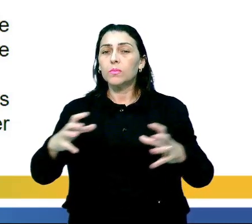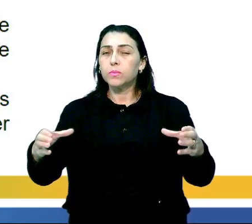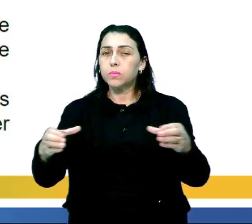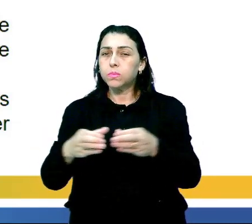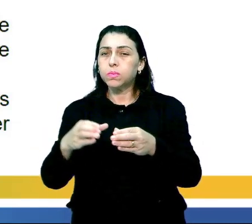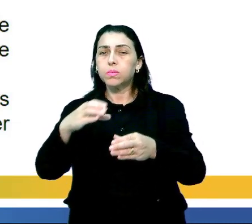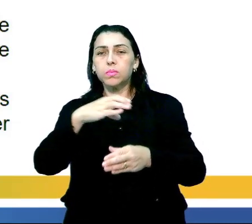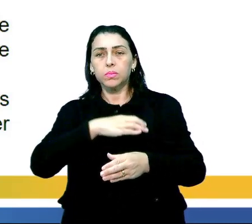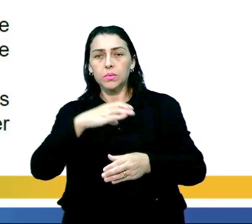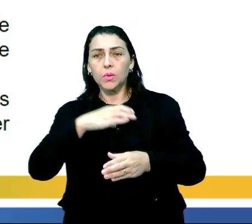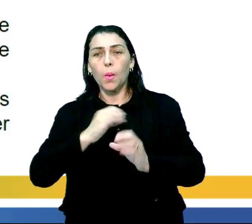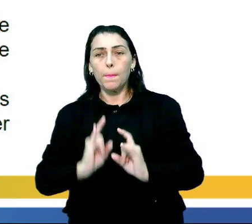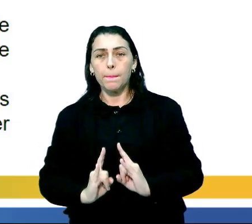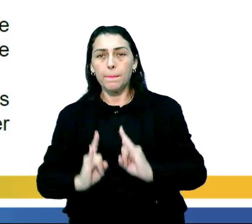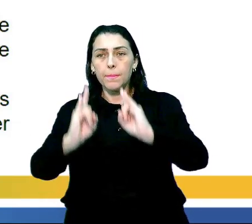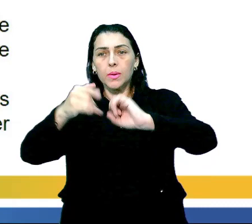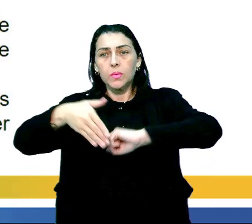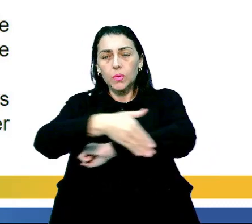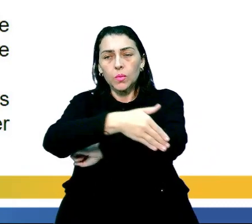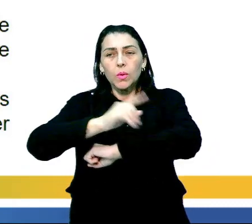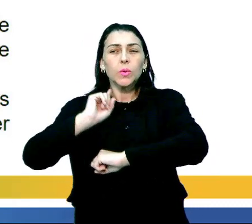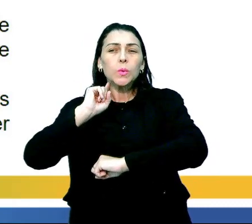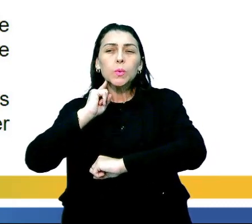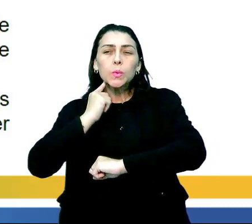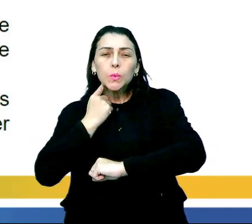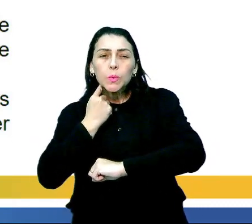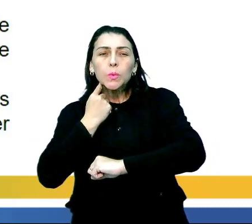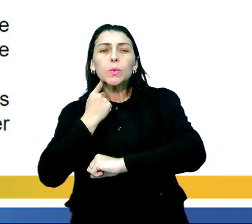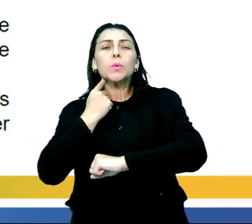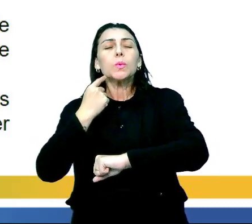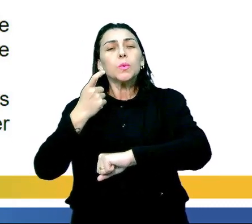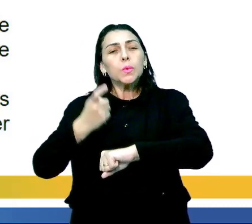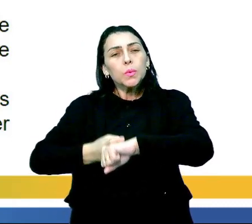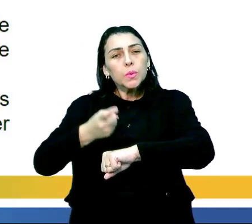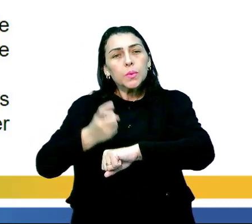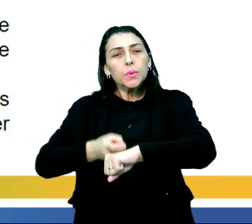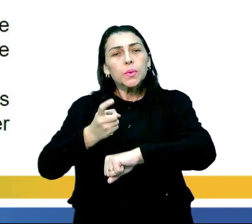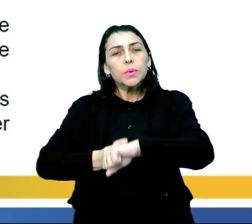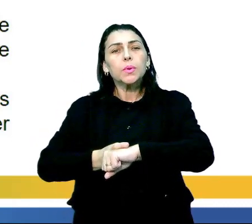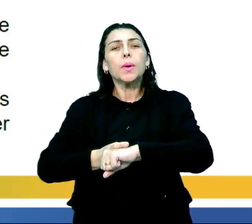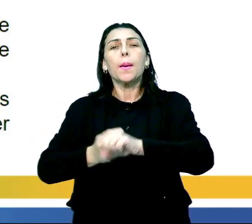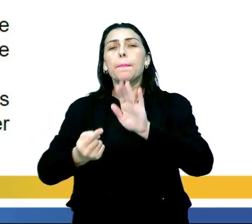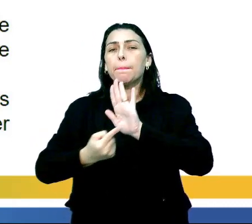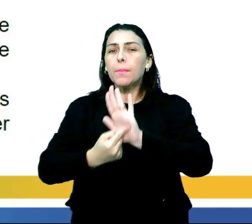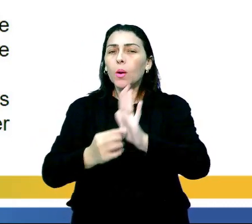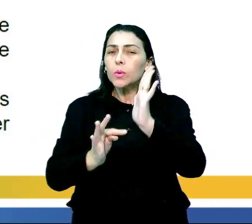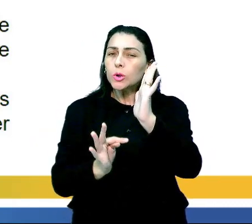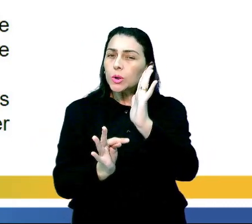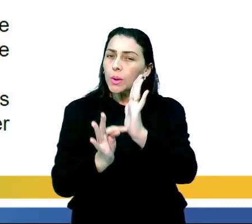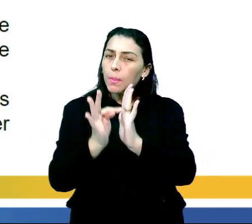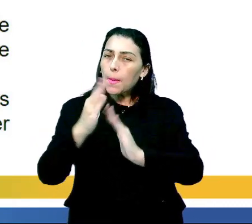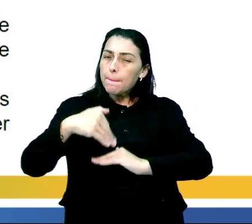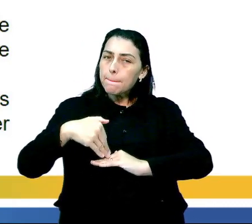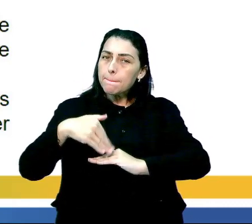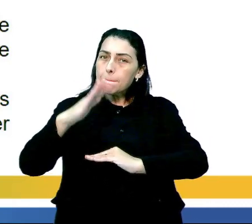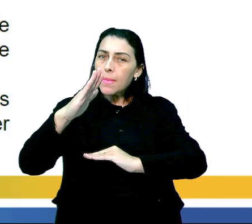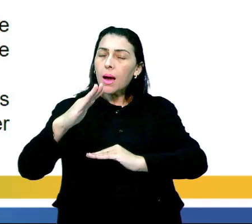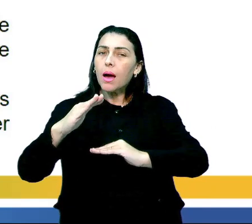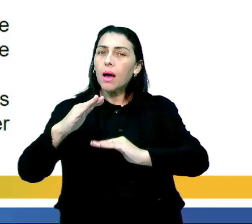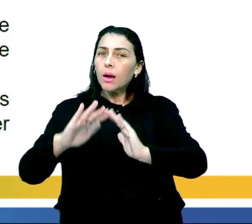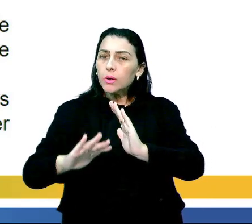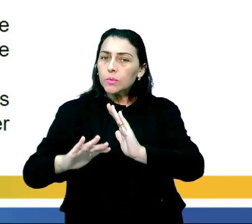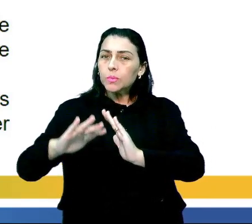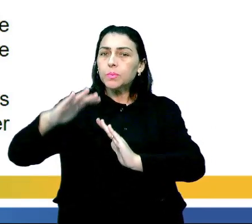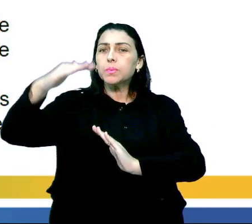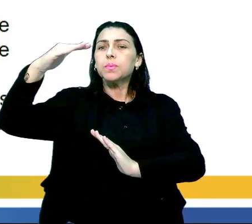aglomerações urbanas, com prédios, asfaltos, poluição, cimento, concreto, que apresentam